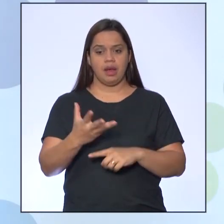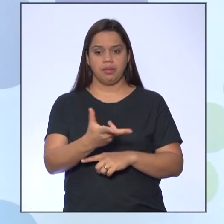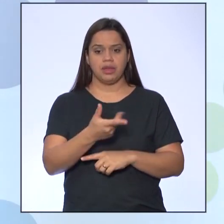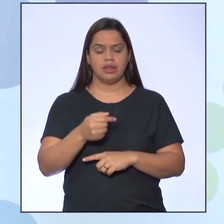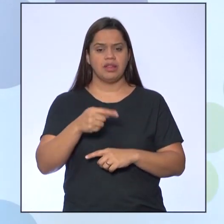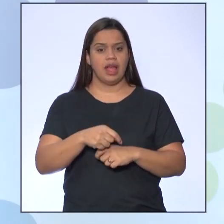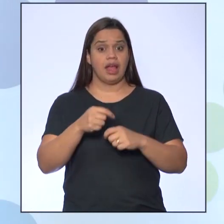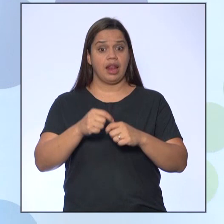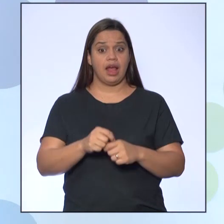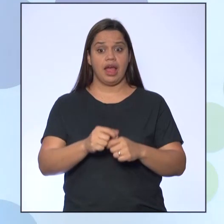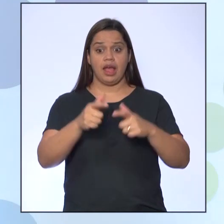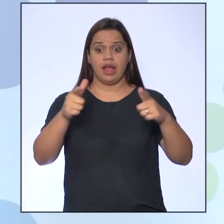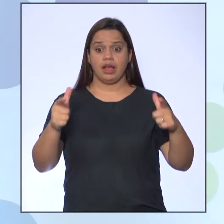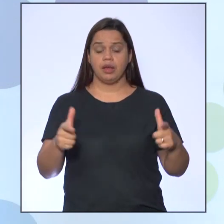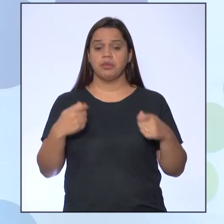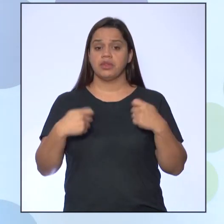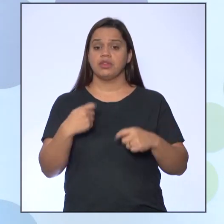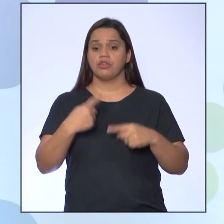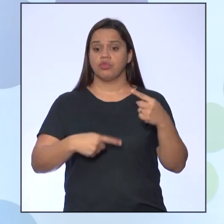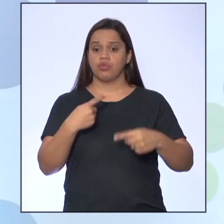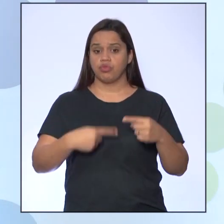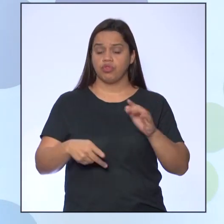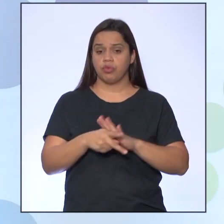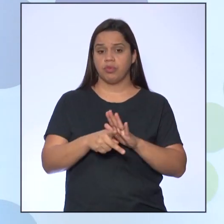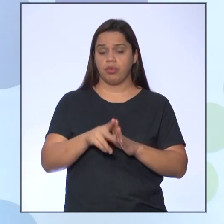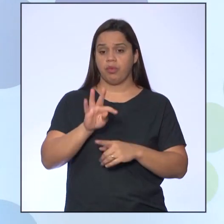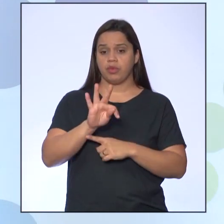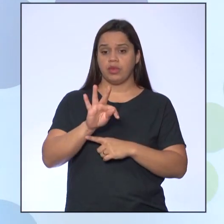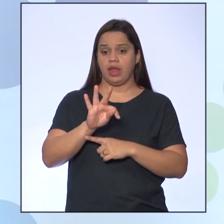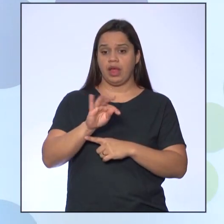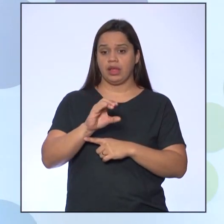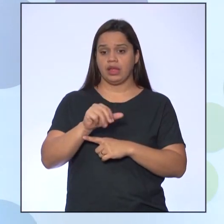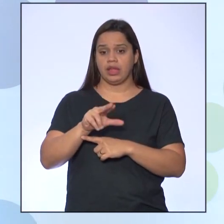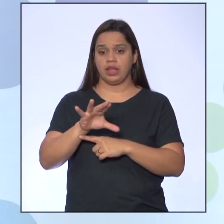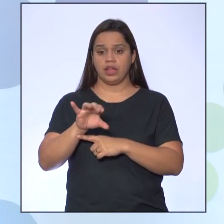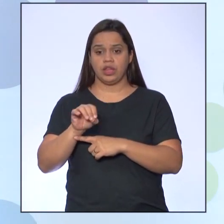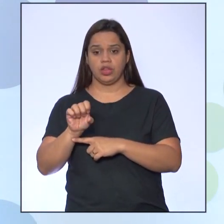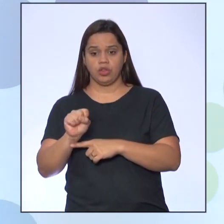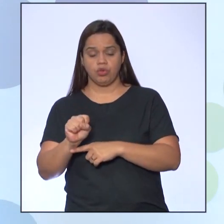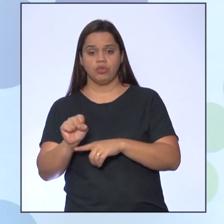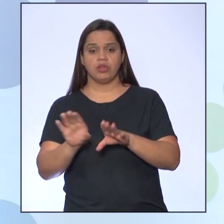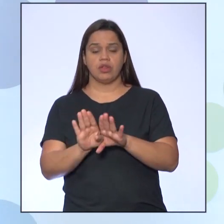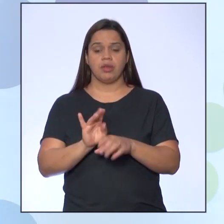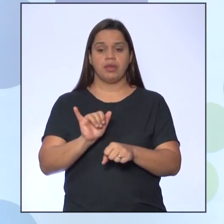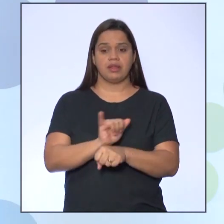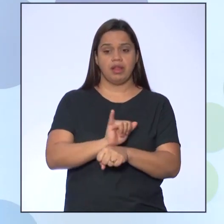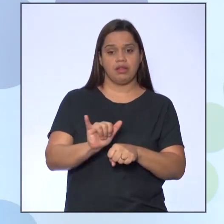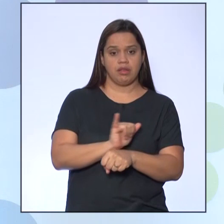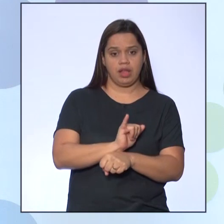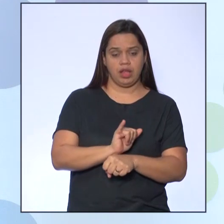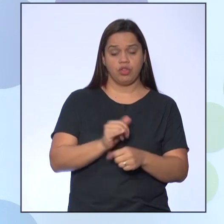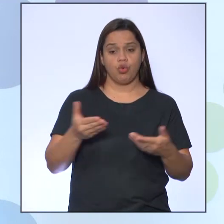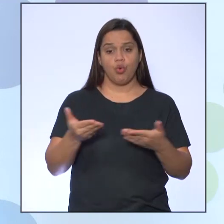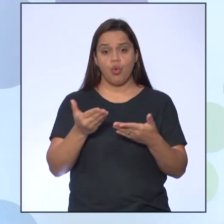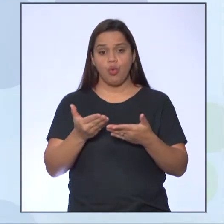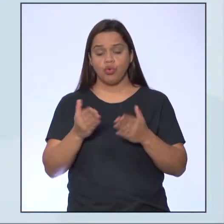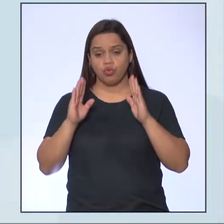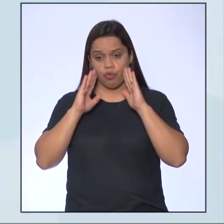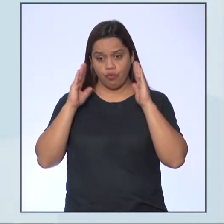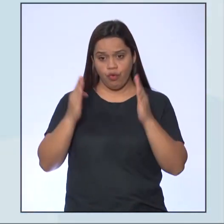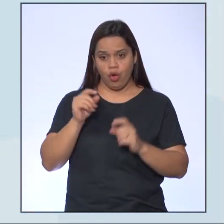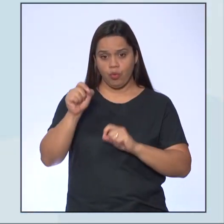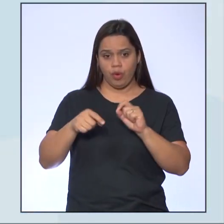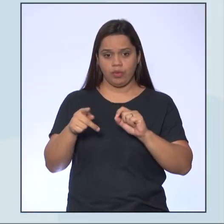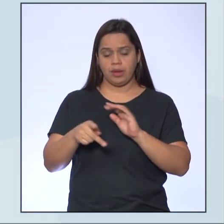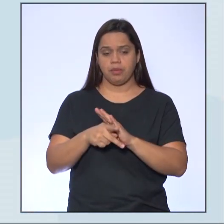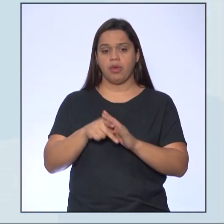temos que discutir os desafios técnicos, os desafios táticos. Tá? Hoje, o foco da nossa aula vai ser identificar os desafios